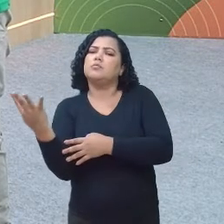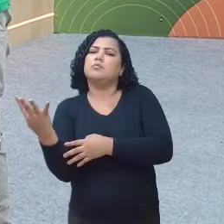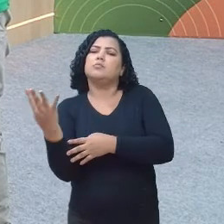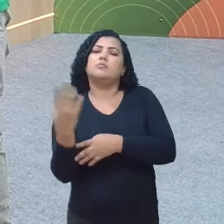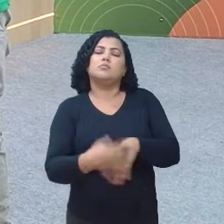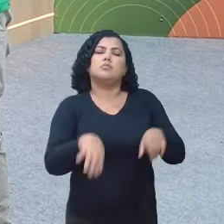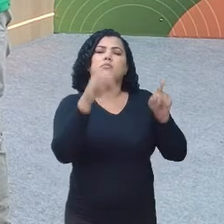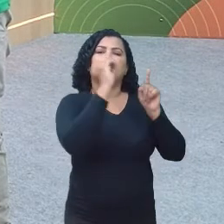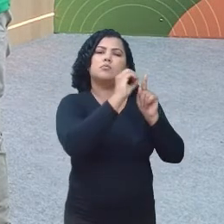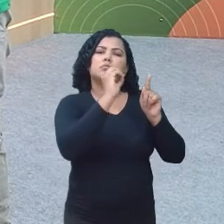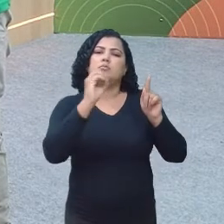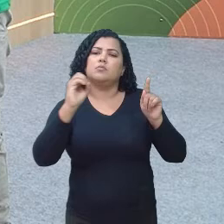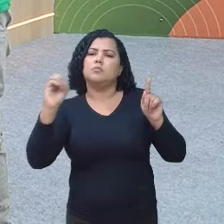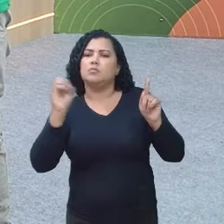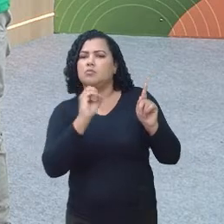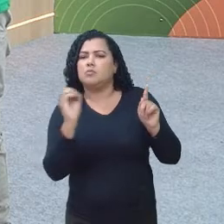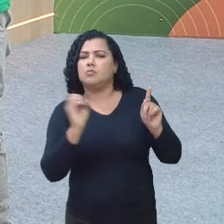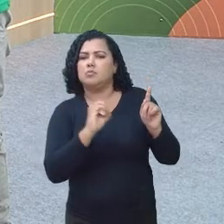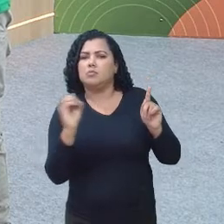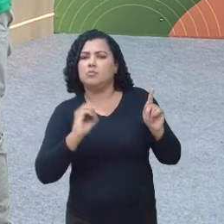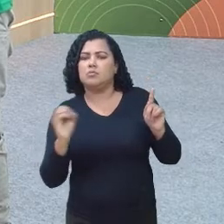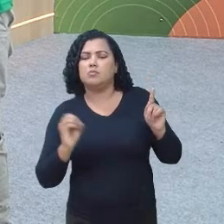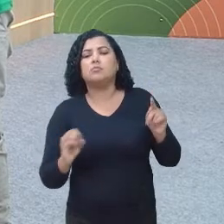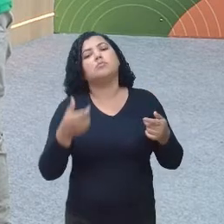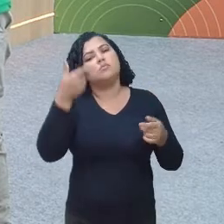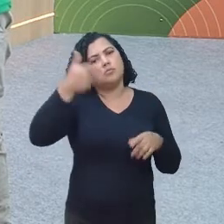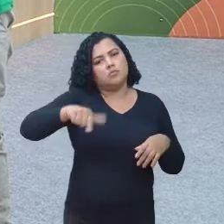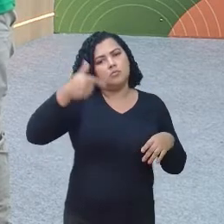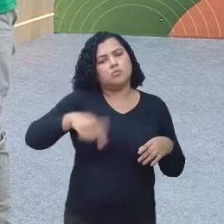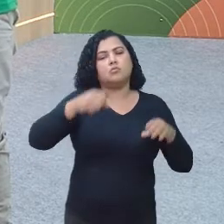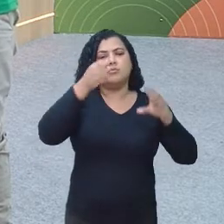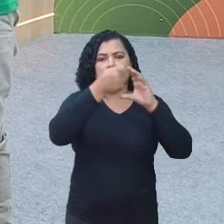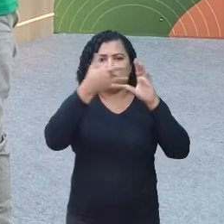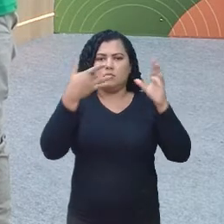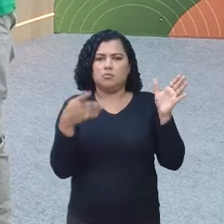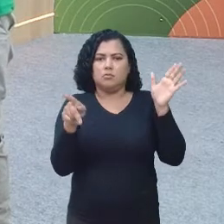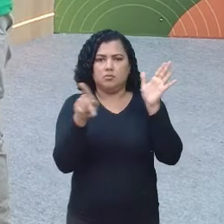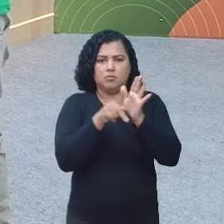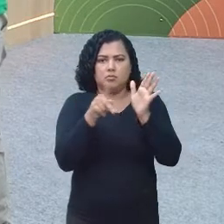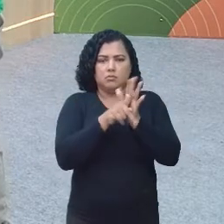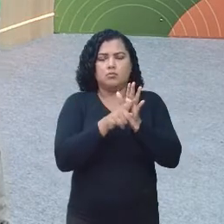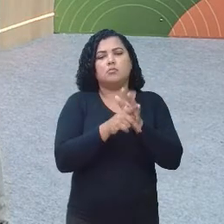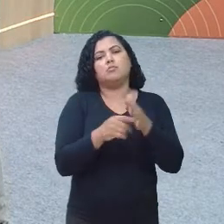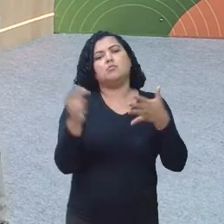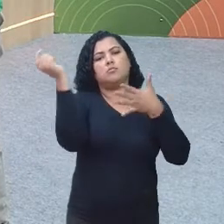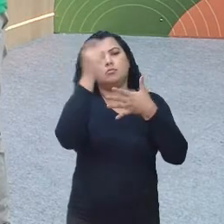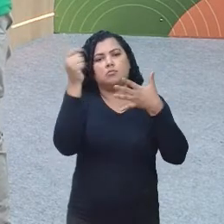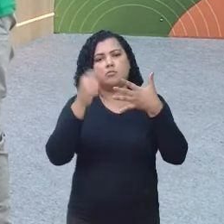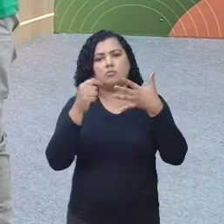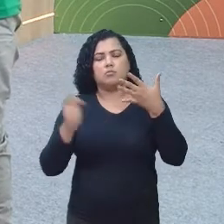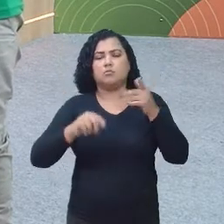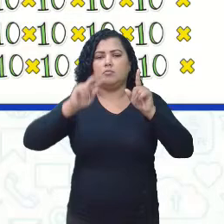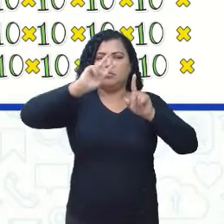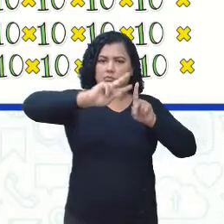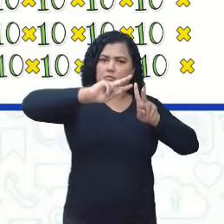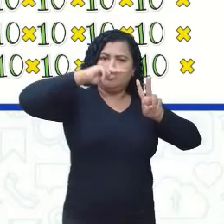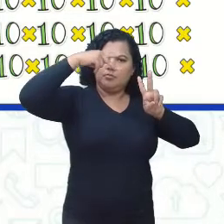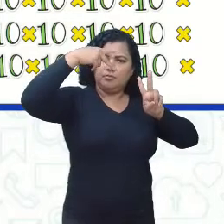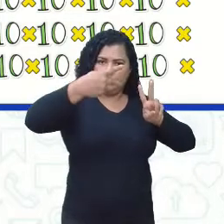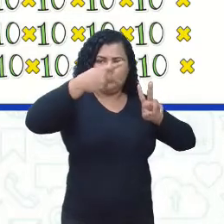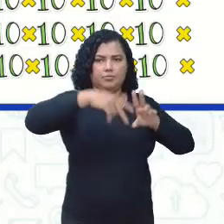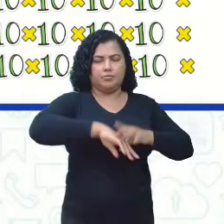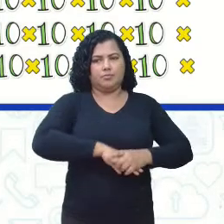elas vão dar origem, elas vão caracterizar um dos elementos da potenciação, né? Então o que acontece é o